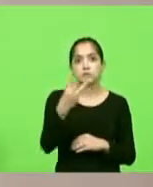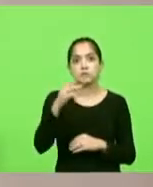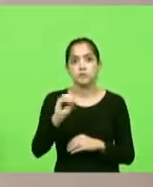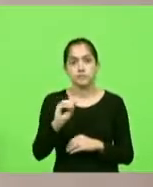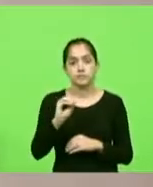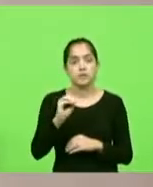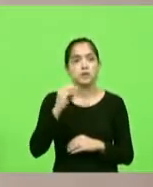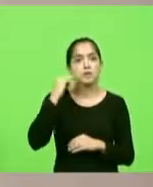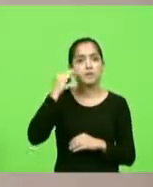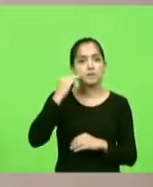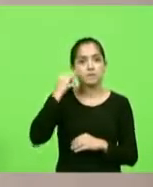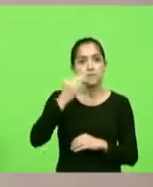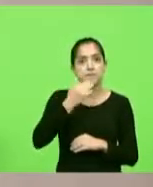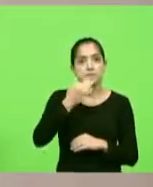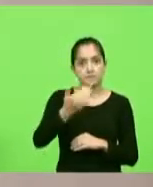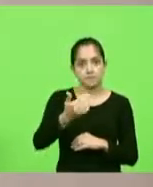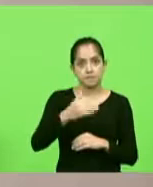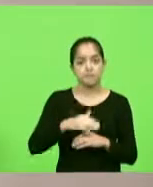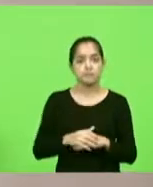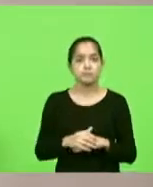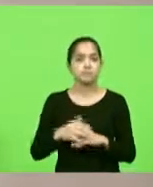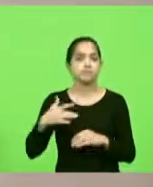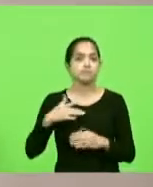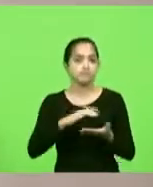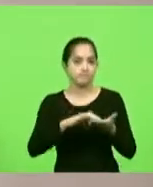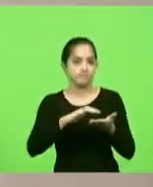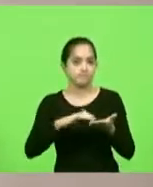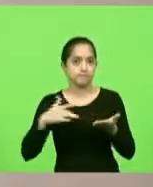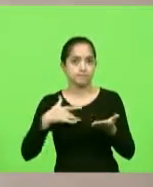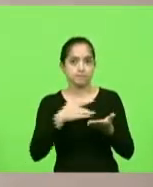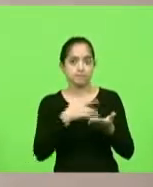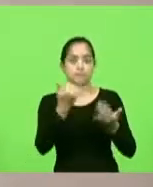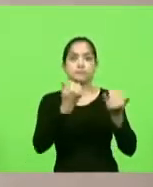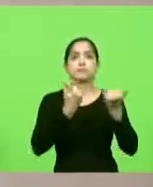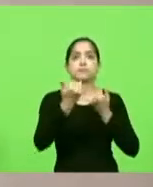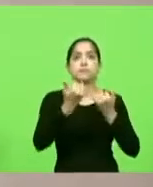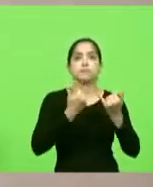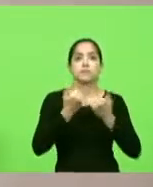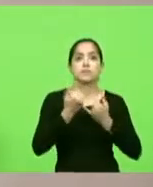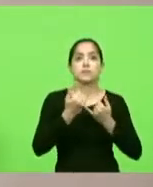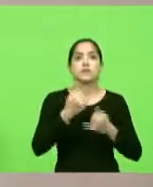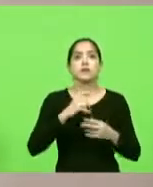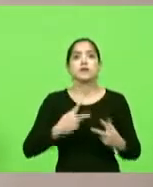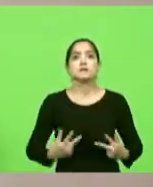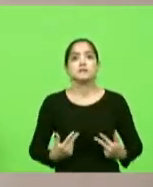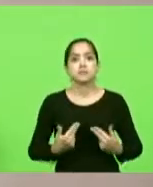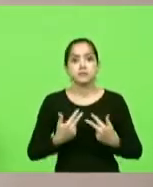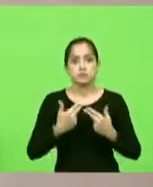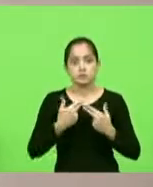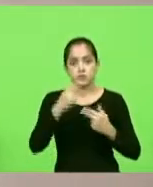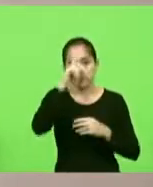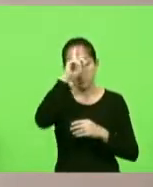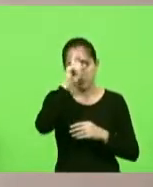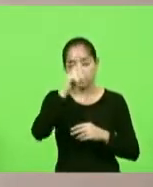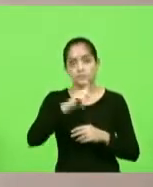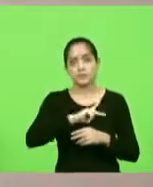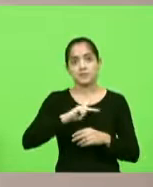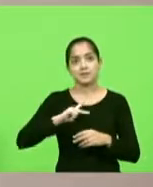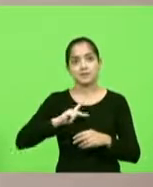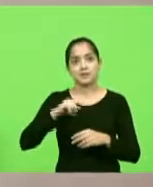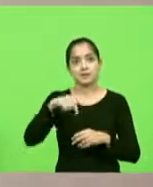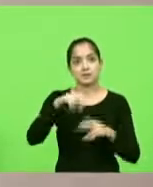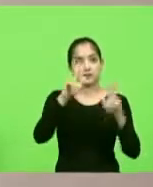Márcio Machado, solicitando ao secretário de Estado da Saúde informações acerca de cirurgias realizadas por hospitais públicos do Estado na